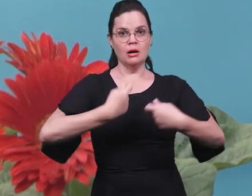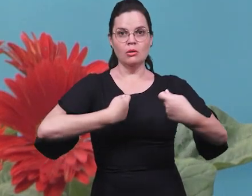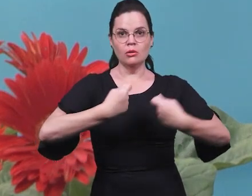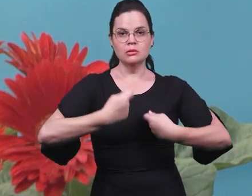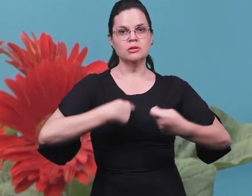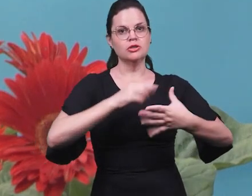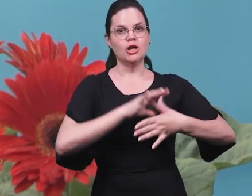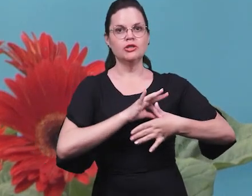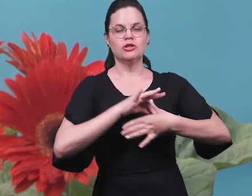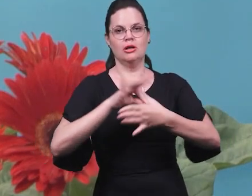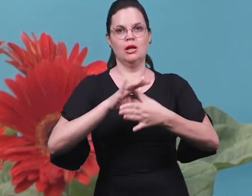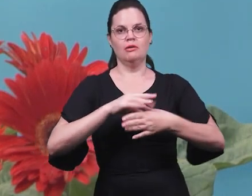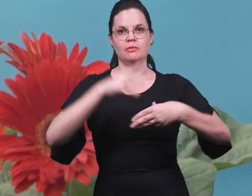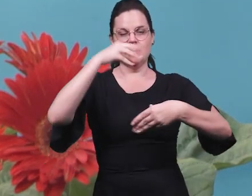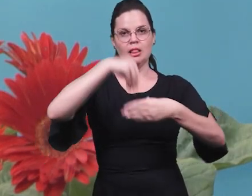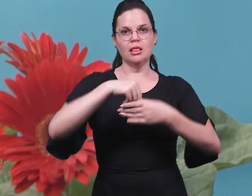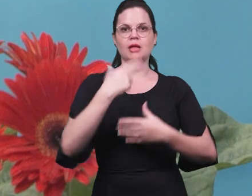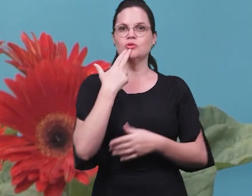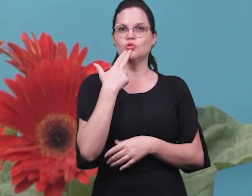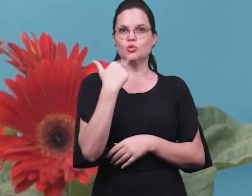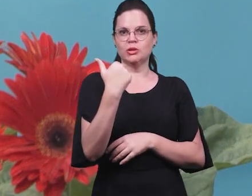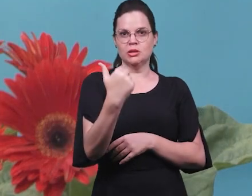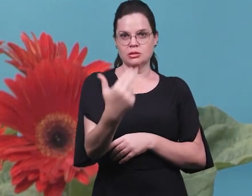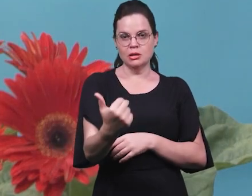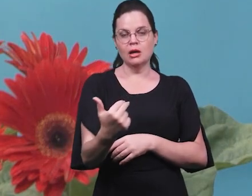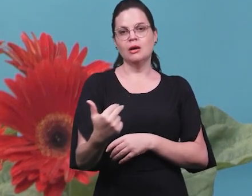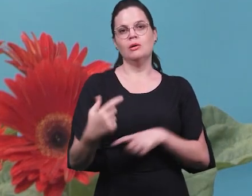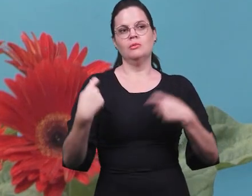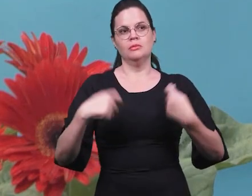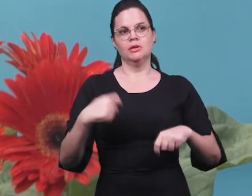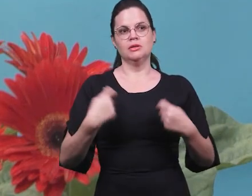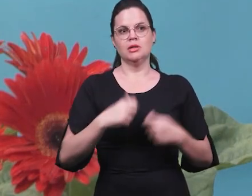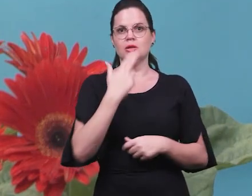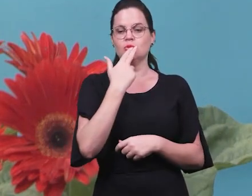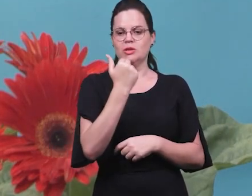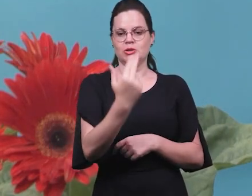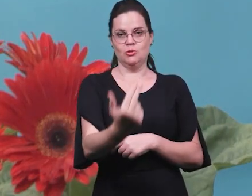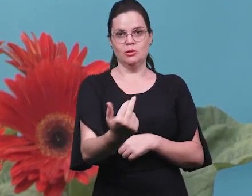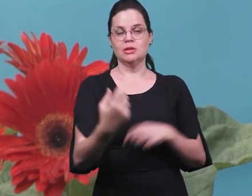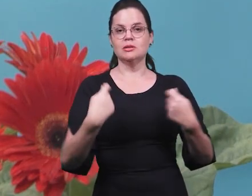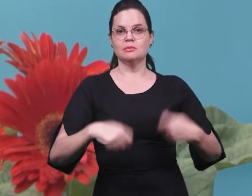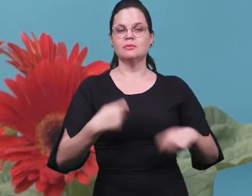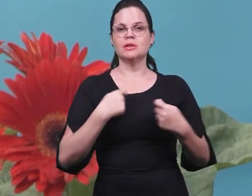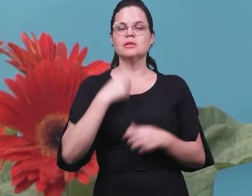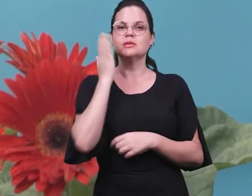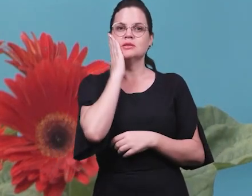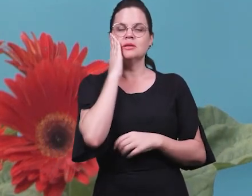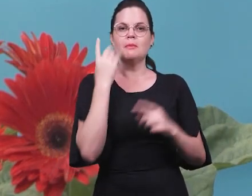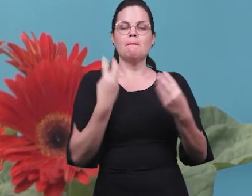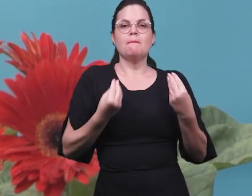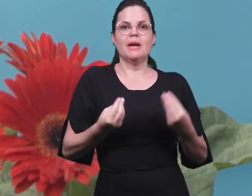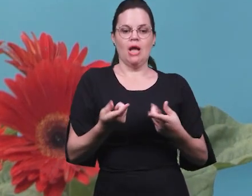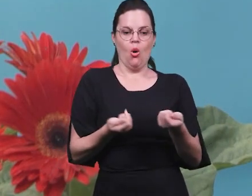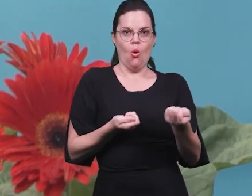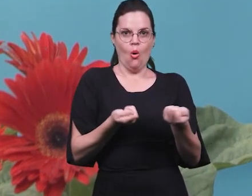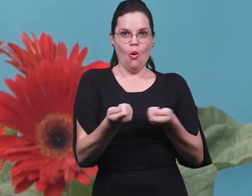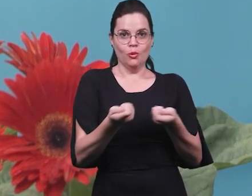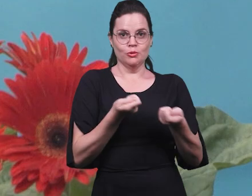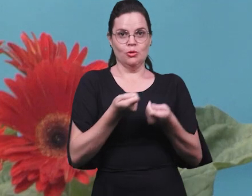encaminhamos para o nutrólogo ou para o nutricionista, exatamente para ter esse controle